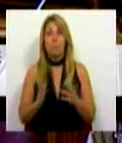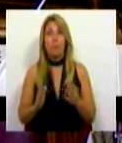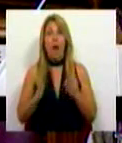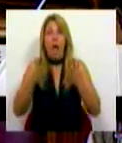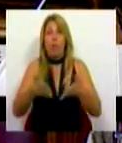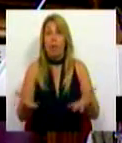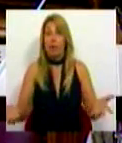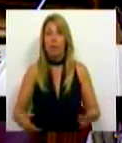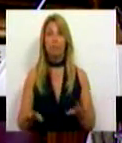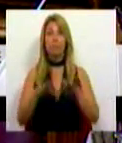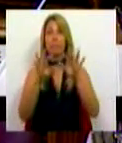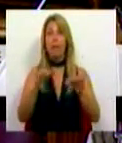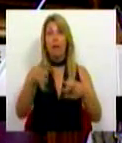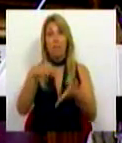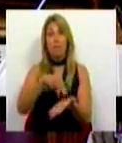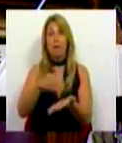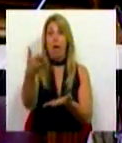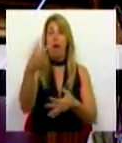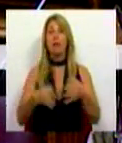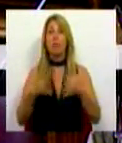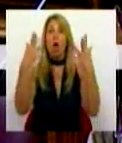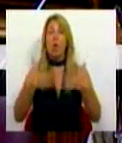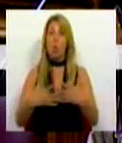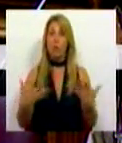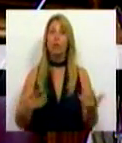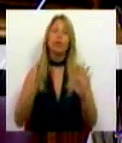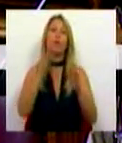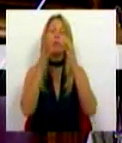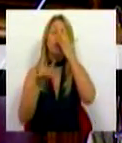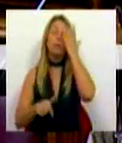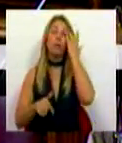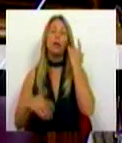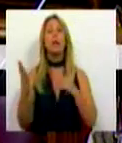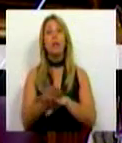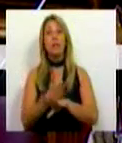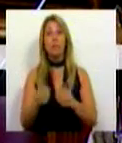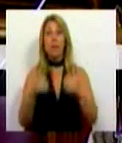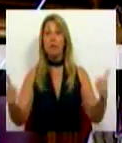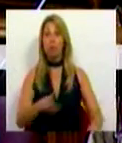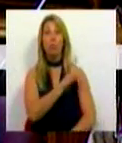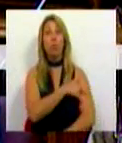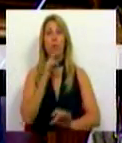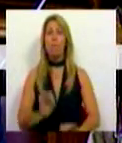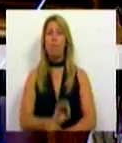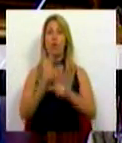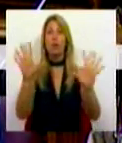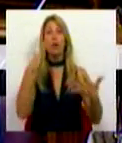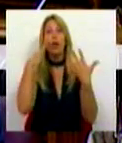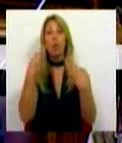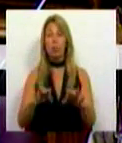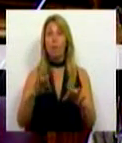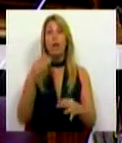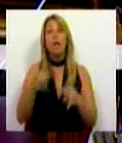de Contas. Como aqui já foi referido, a segregação de poderes é uma coisa muito clara e habitualmente o Tribunal de Contas exerce as suas